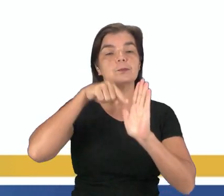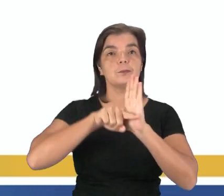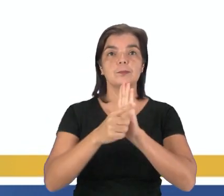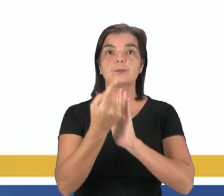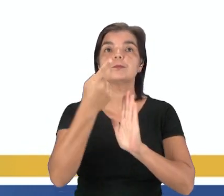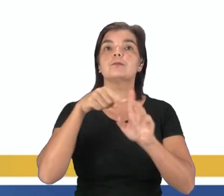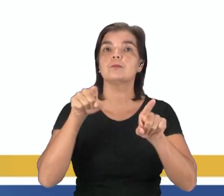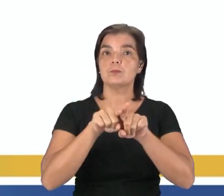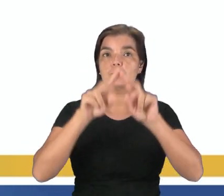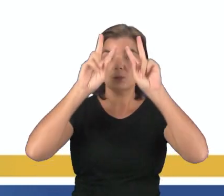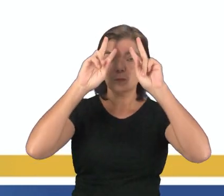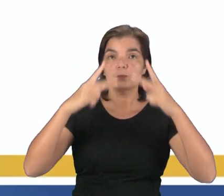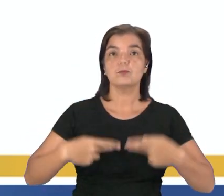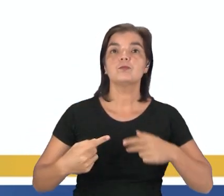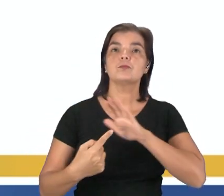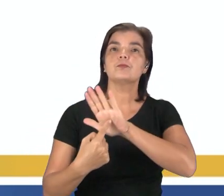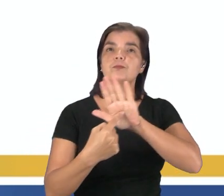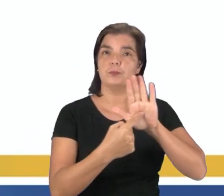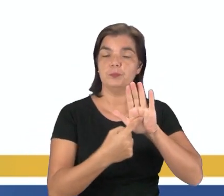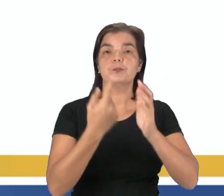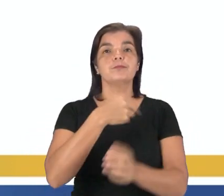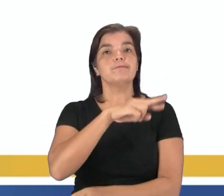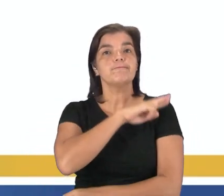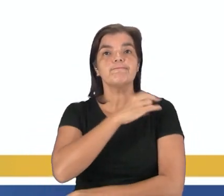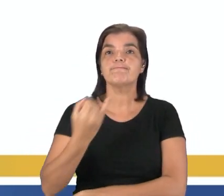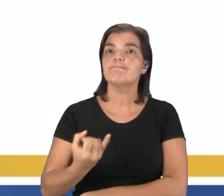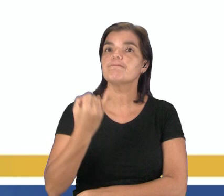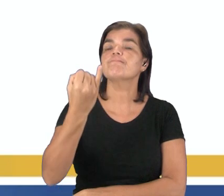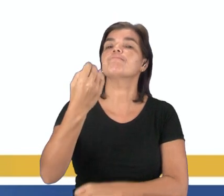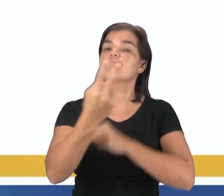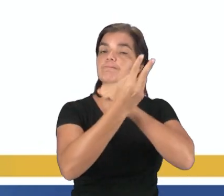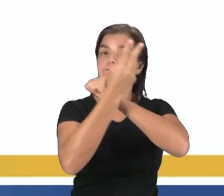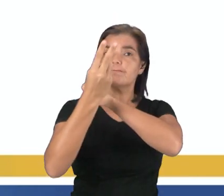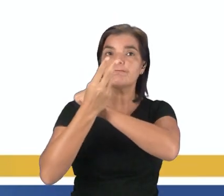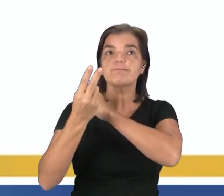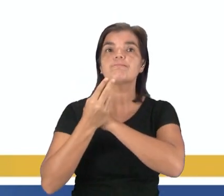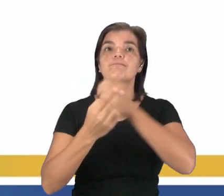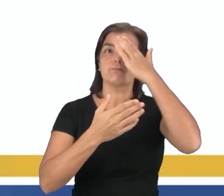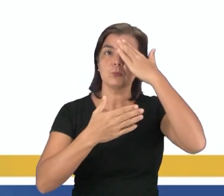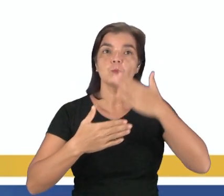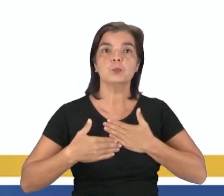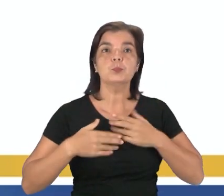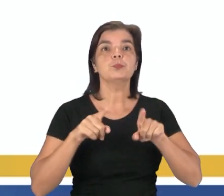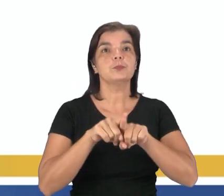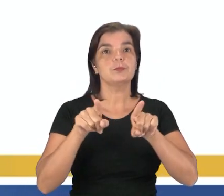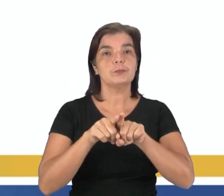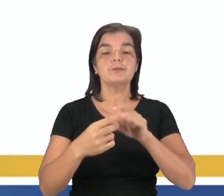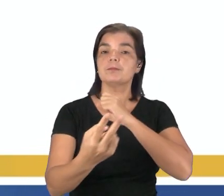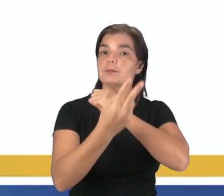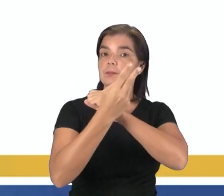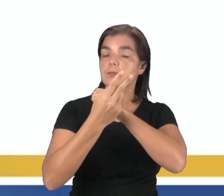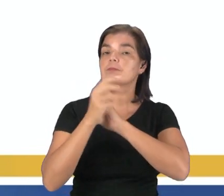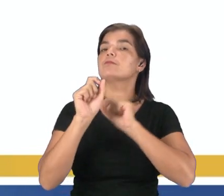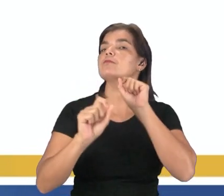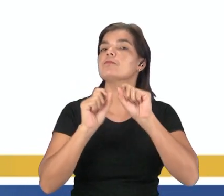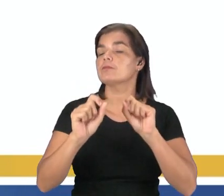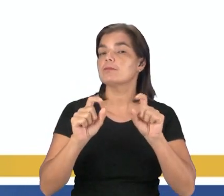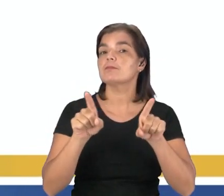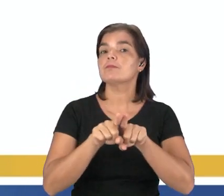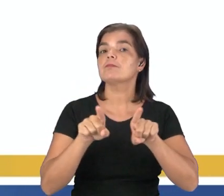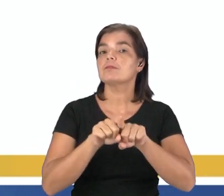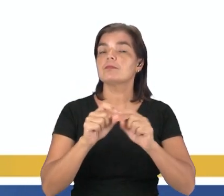o sistema imunológico humano, ele apresenta como função primordial a defesa do organismo. Uma das formas